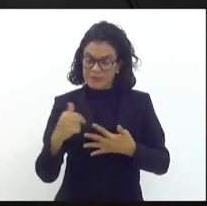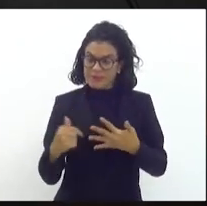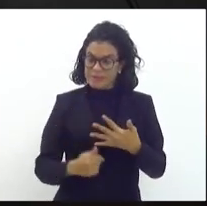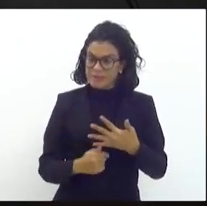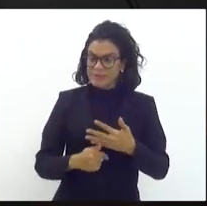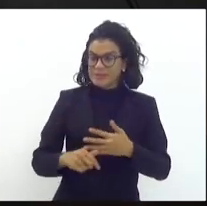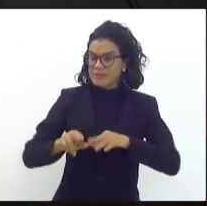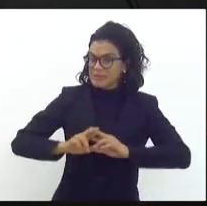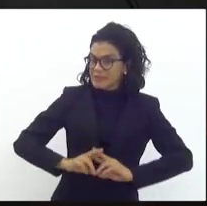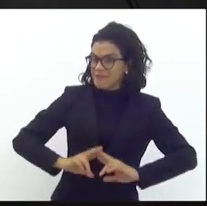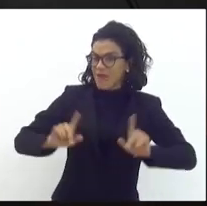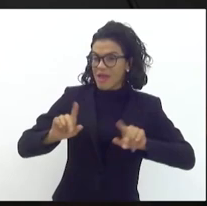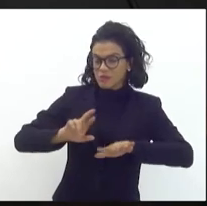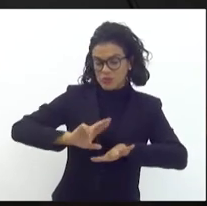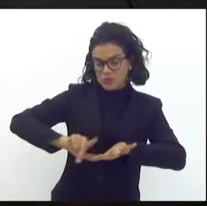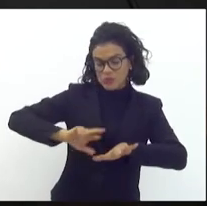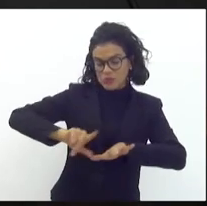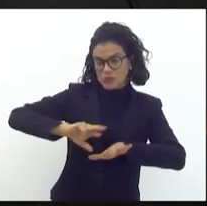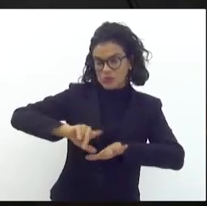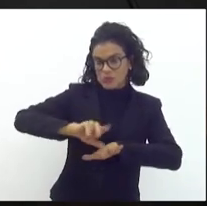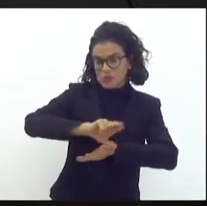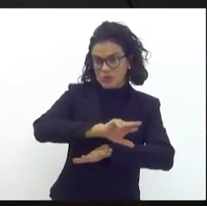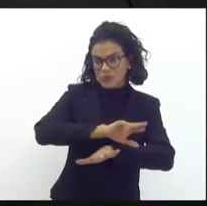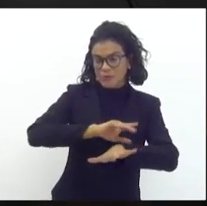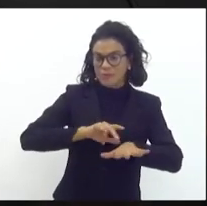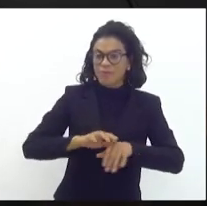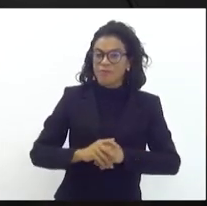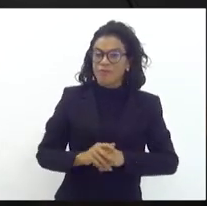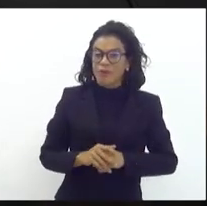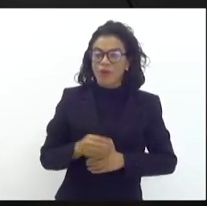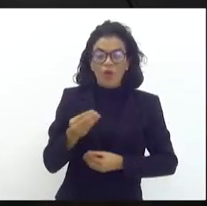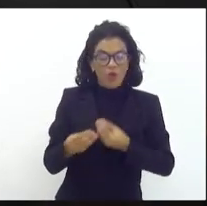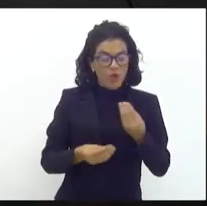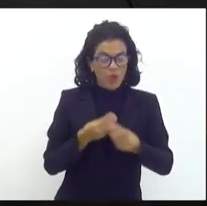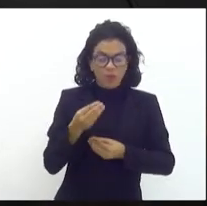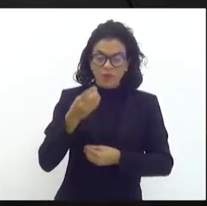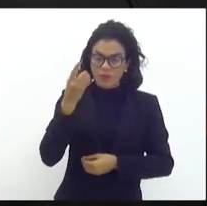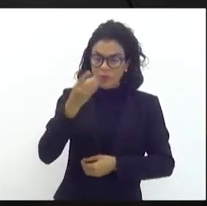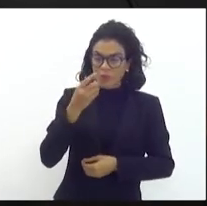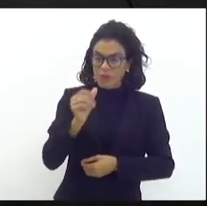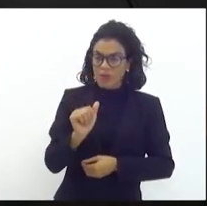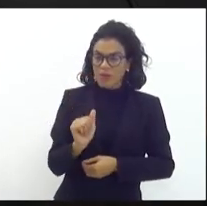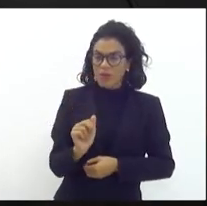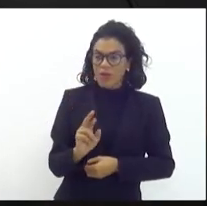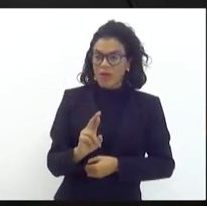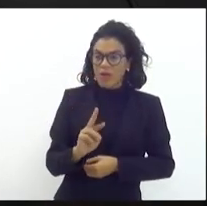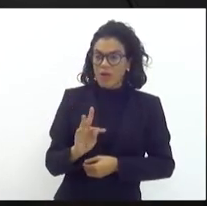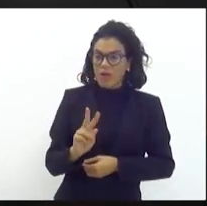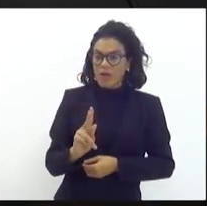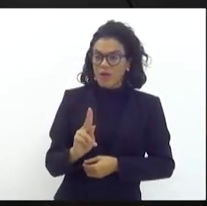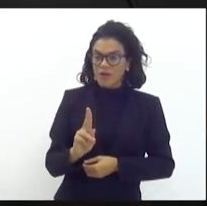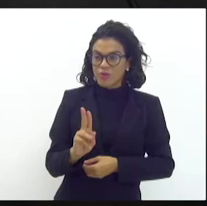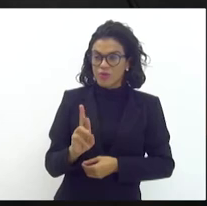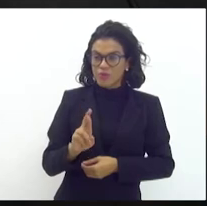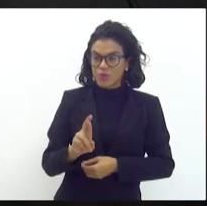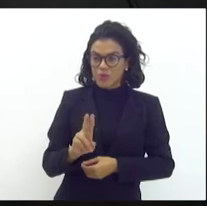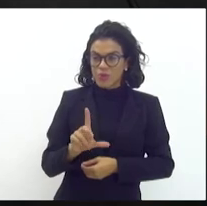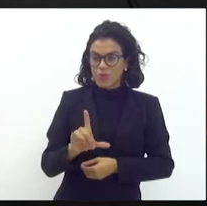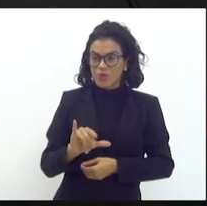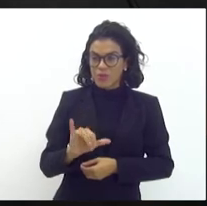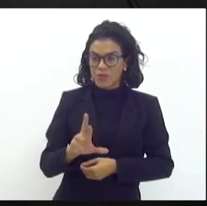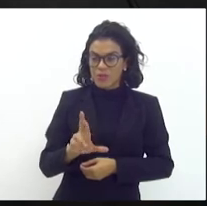esse o rito que o presidente a toleira colocou nesse debate